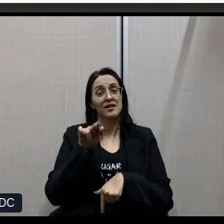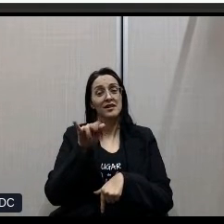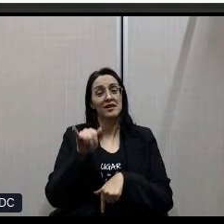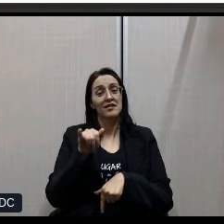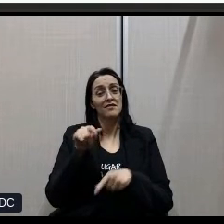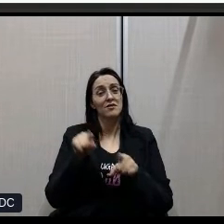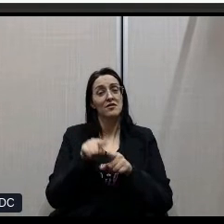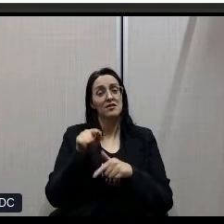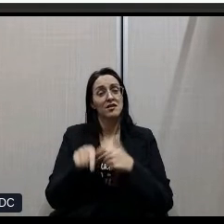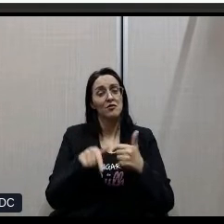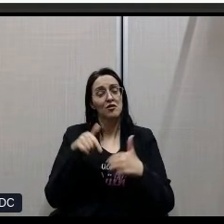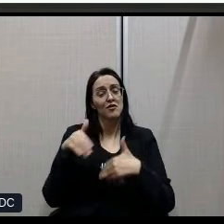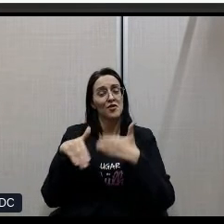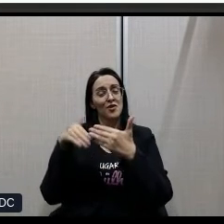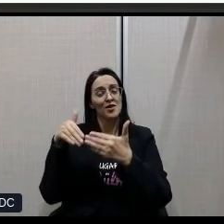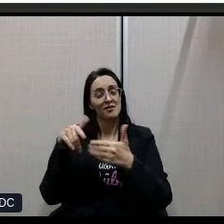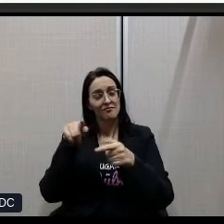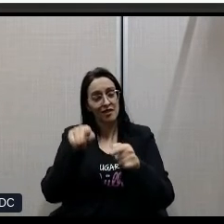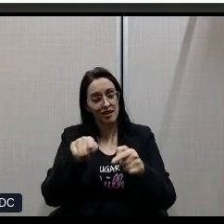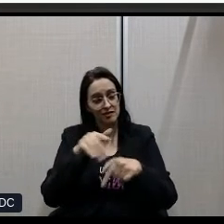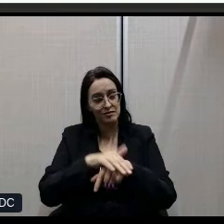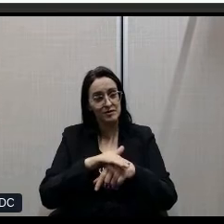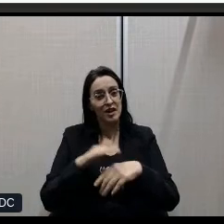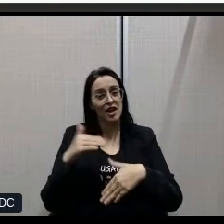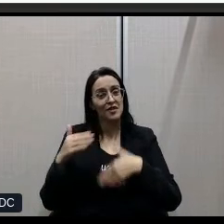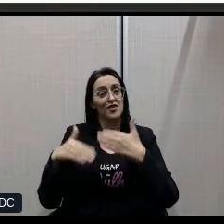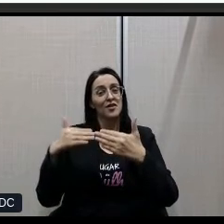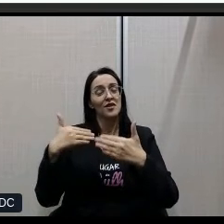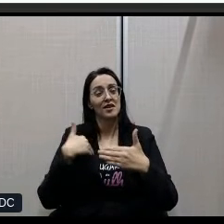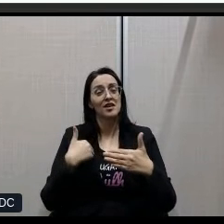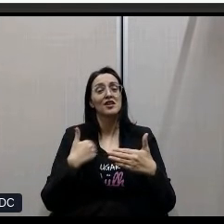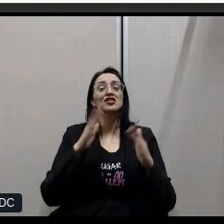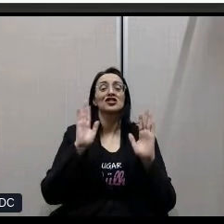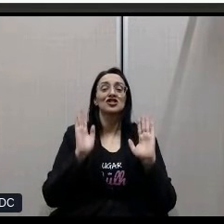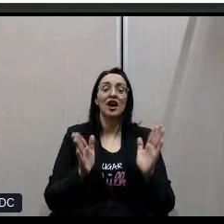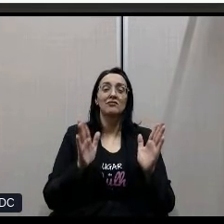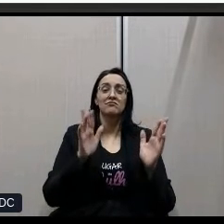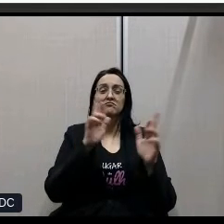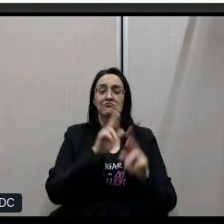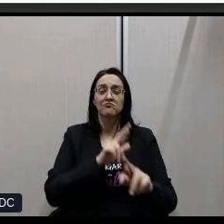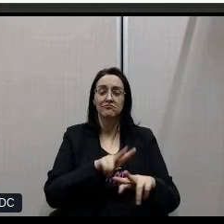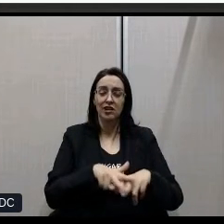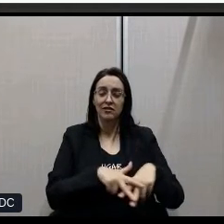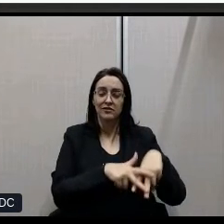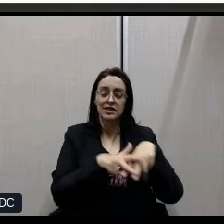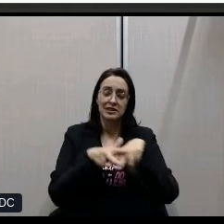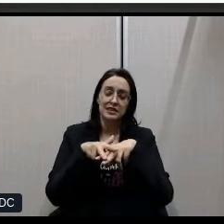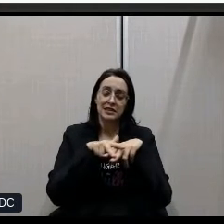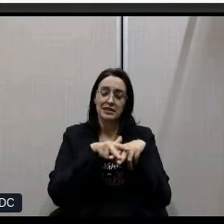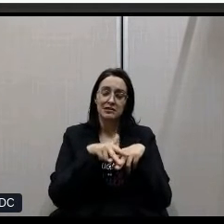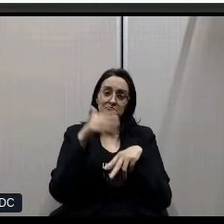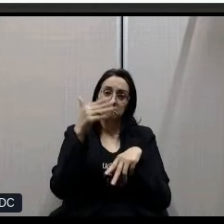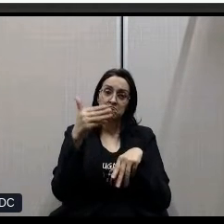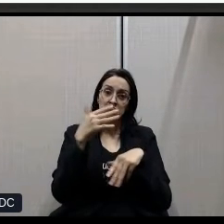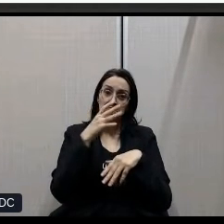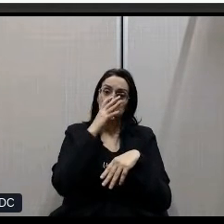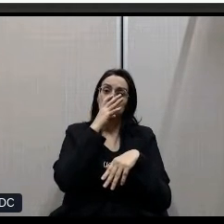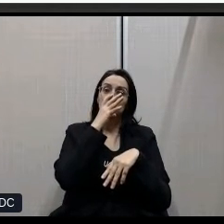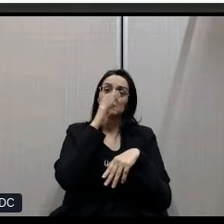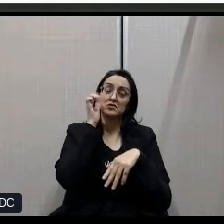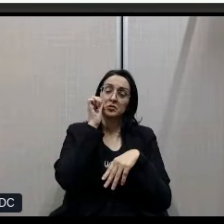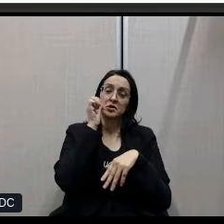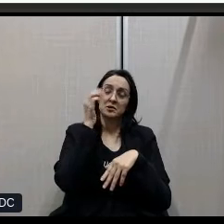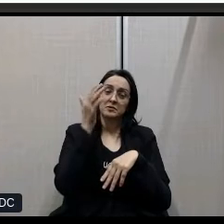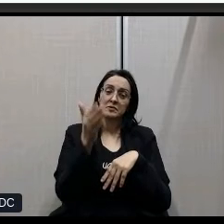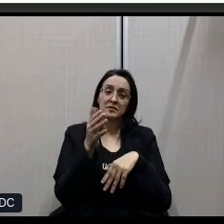para evoluir e começar o meu. Afinal, foi revisado, foi publicado em um livro. Olha a credibilidade que essa mulher tem.